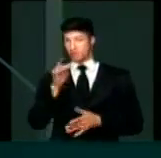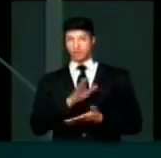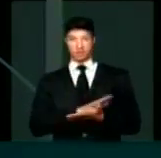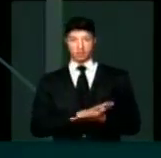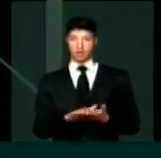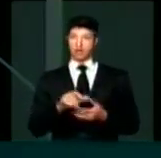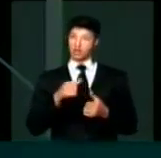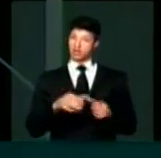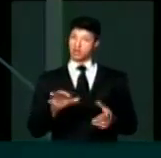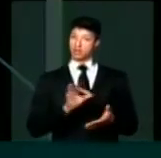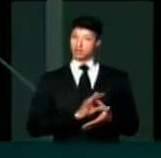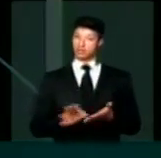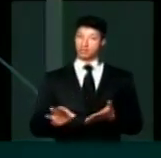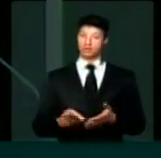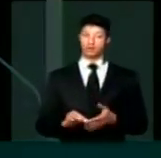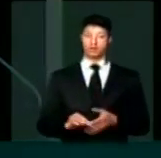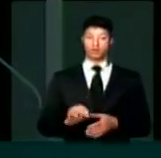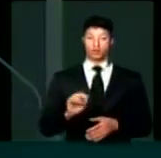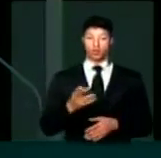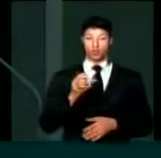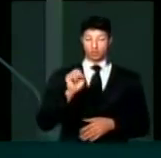nada, está escrito. Ou